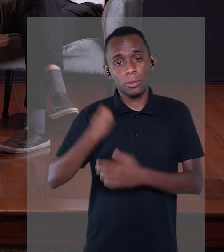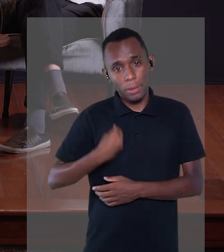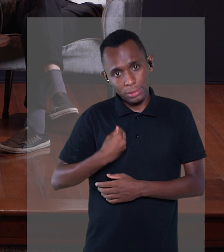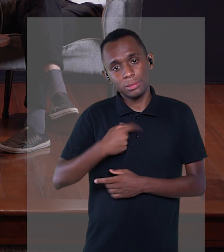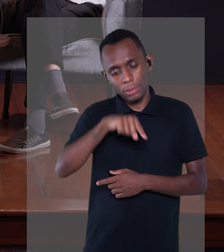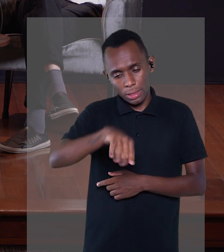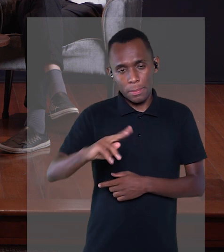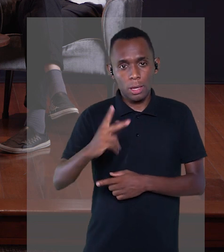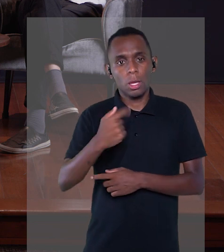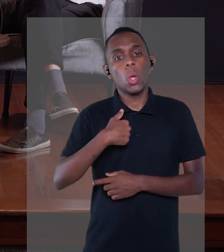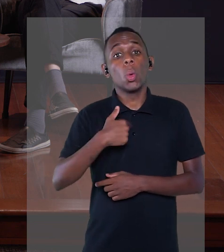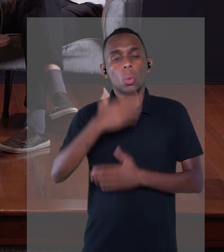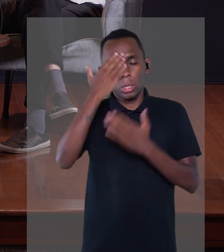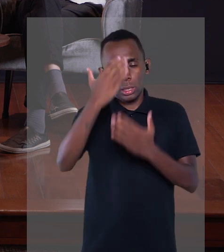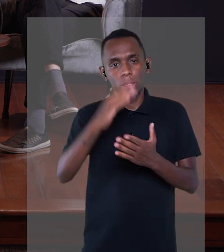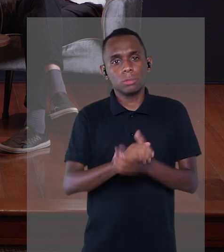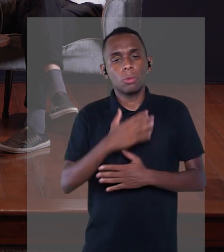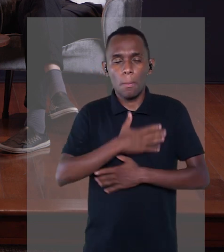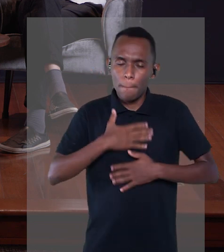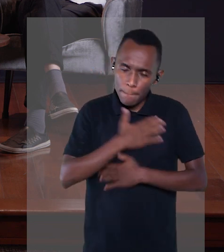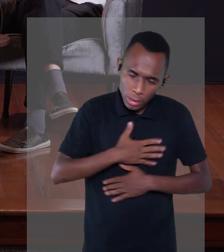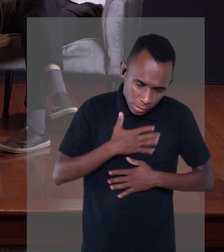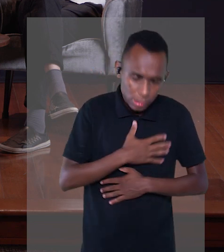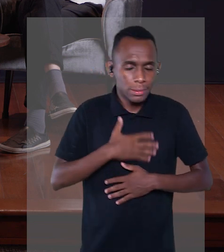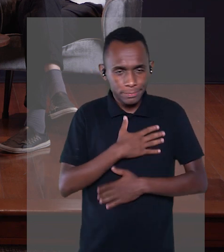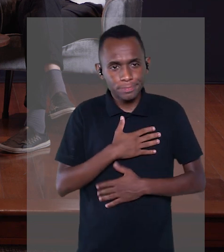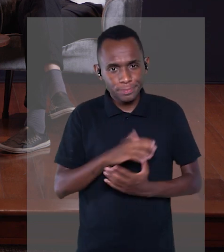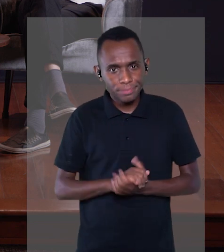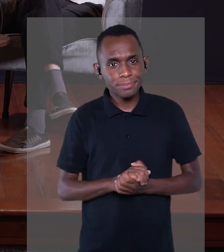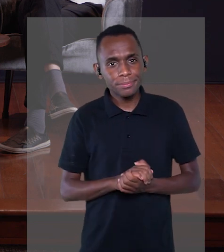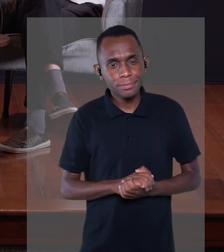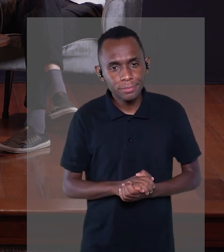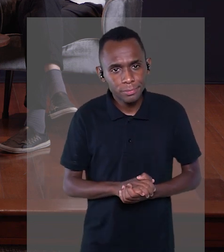agradeço. Eu que agradeço, Josane, é um prazer enorme.